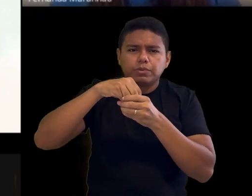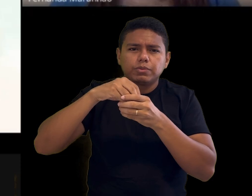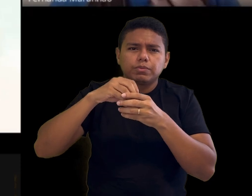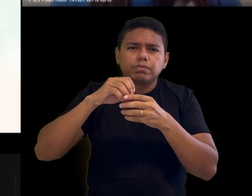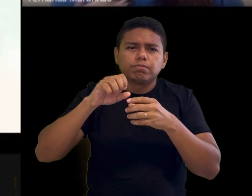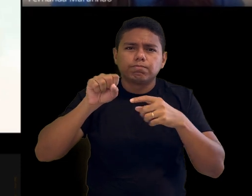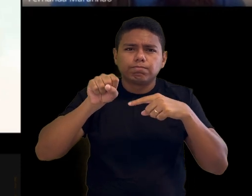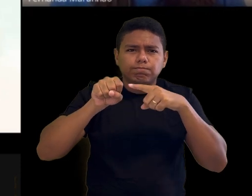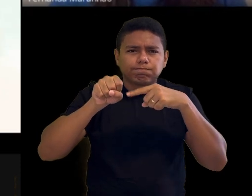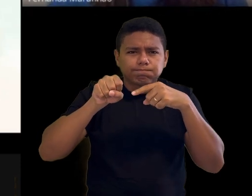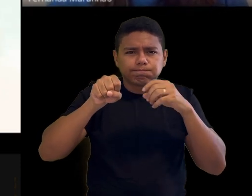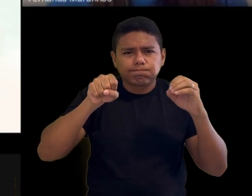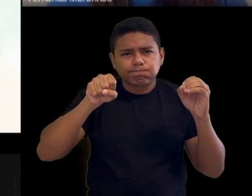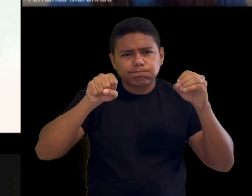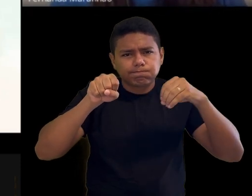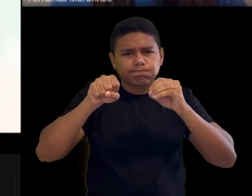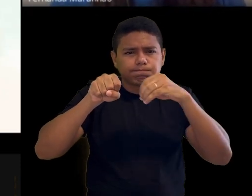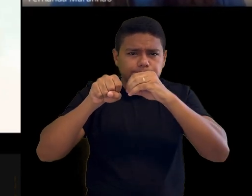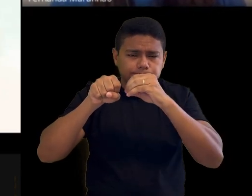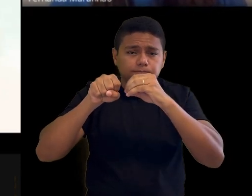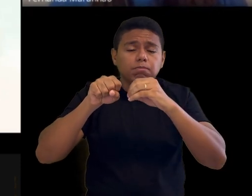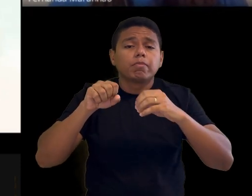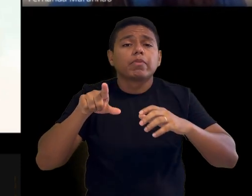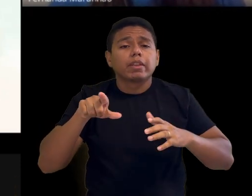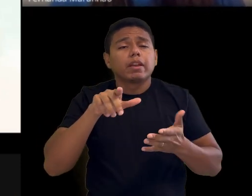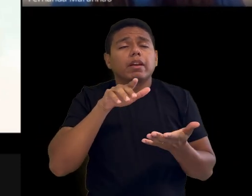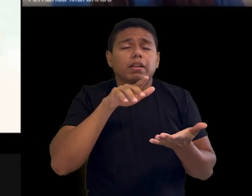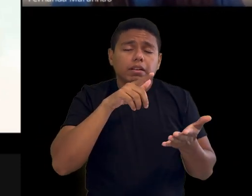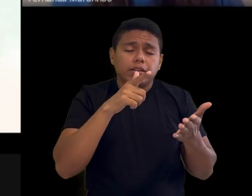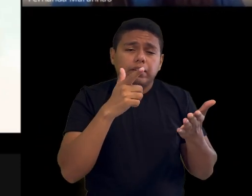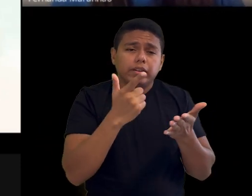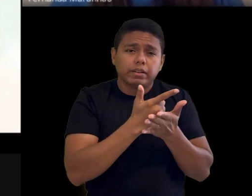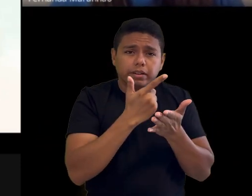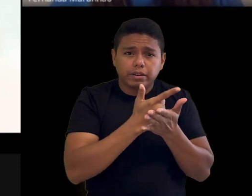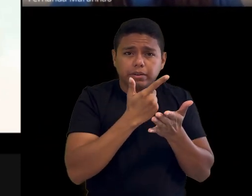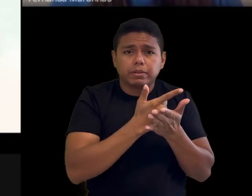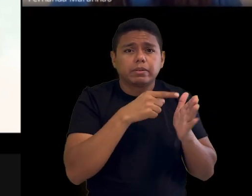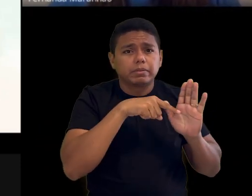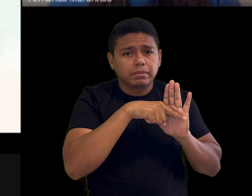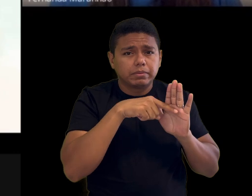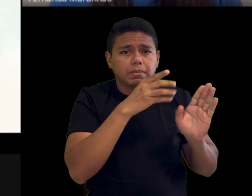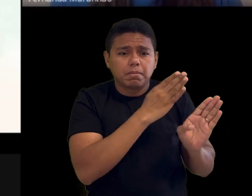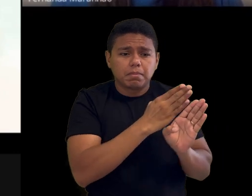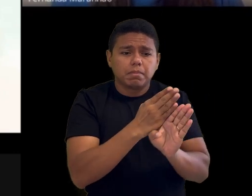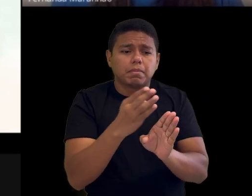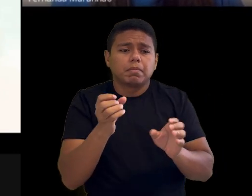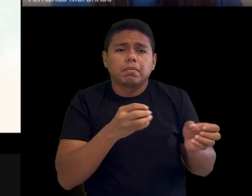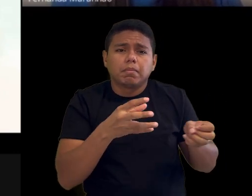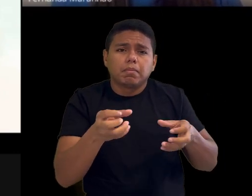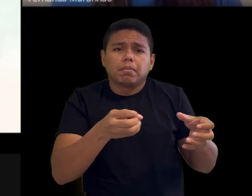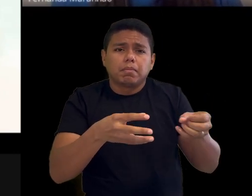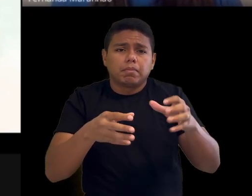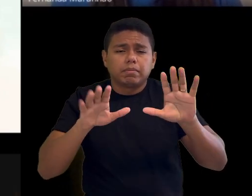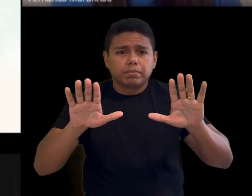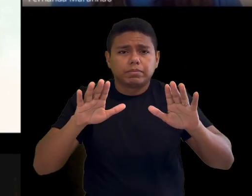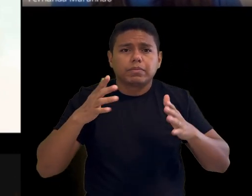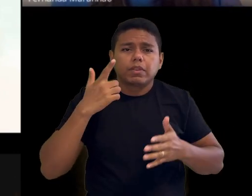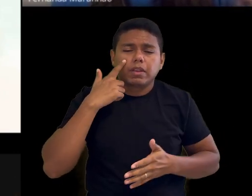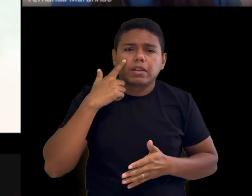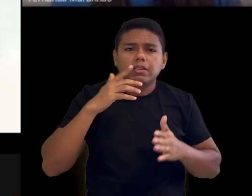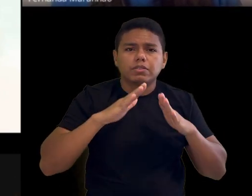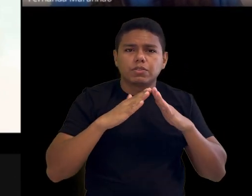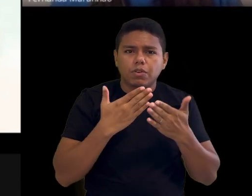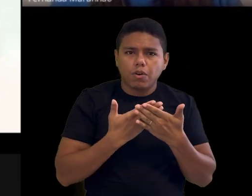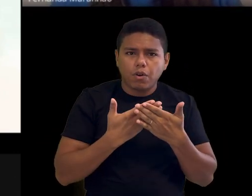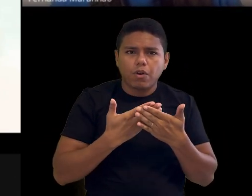vem sendo atualizada recentemente, mas o British College de Obstetrícia e Ginecologia sugere que